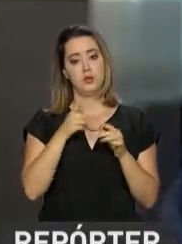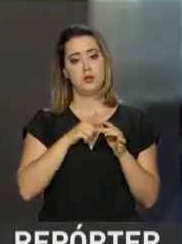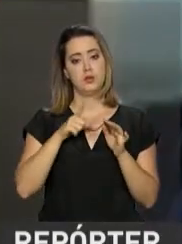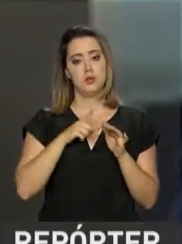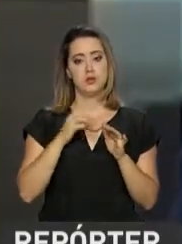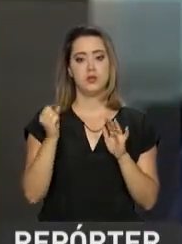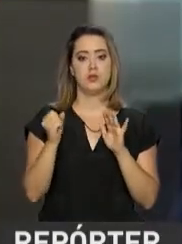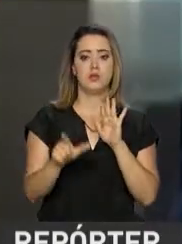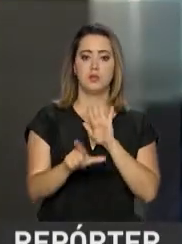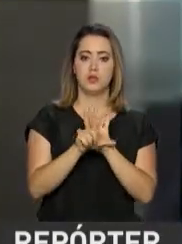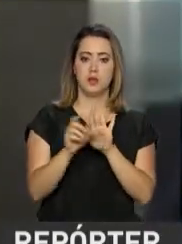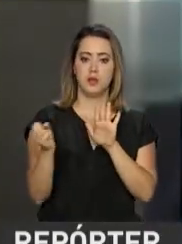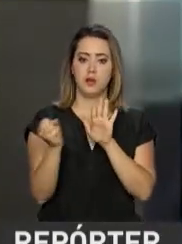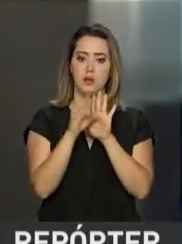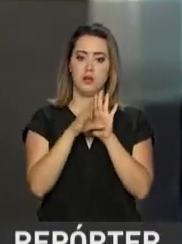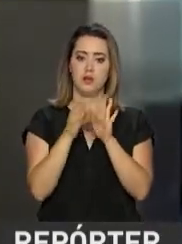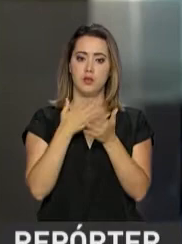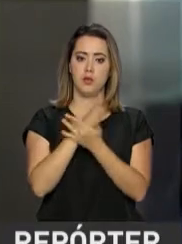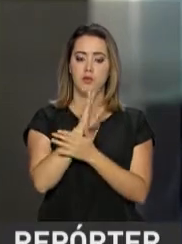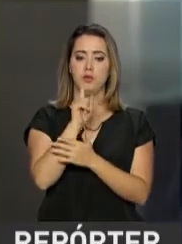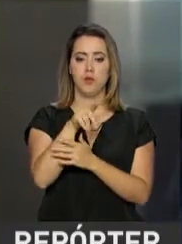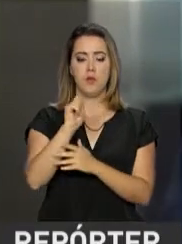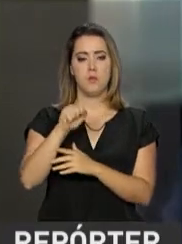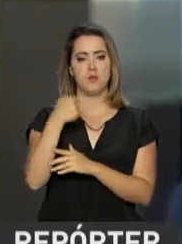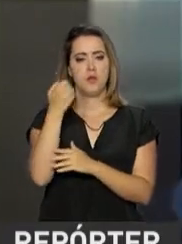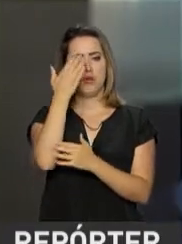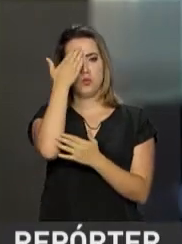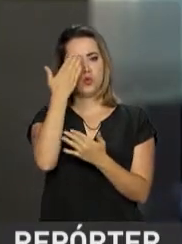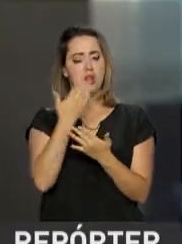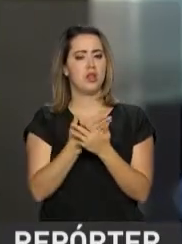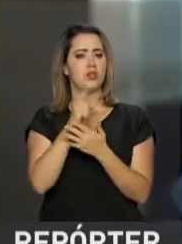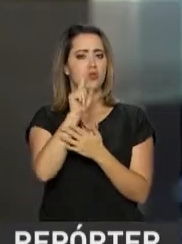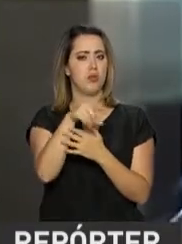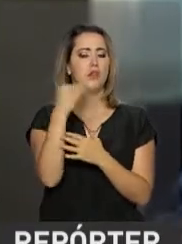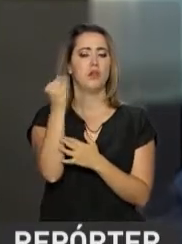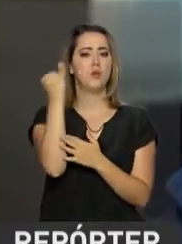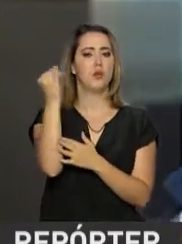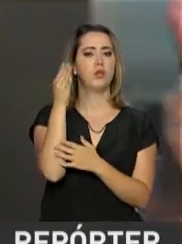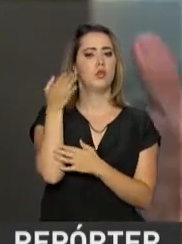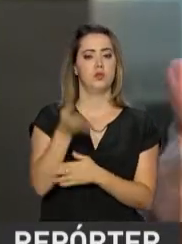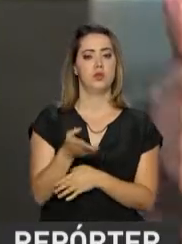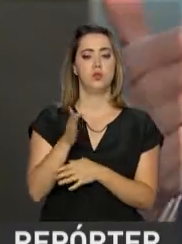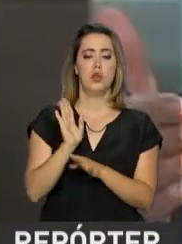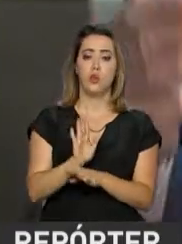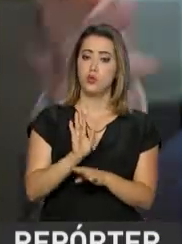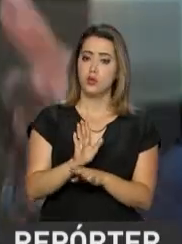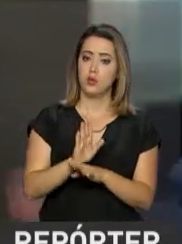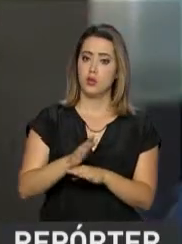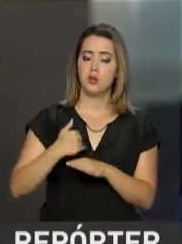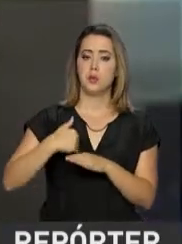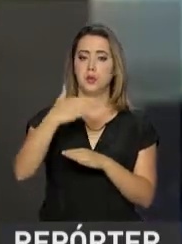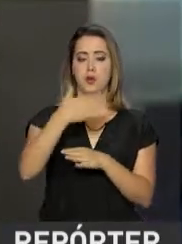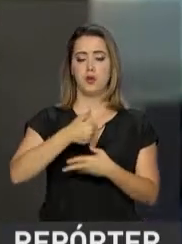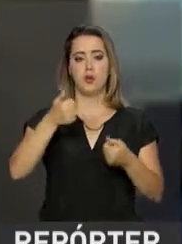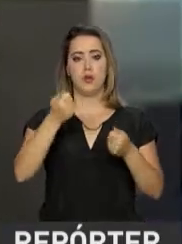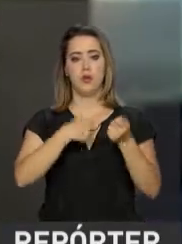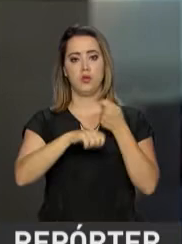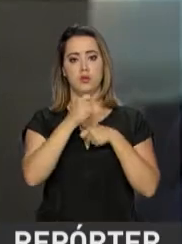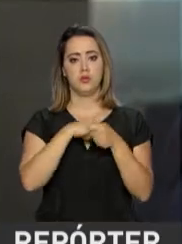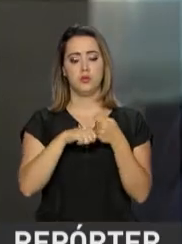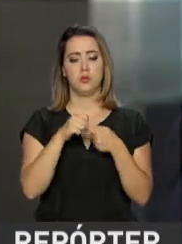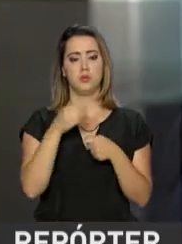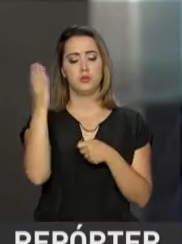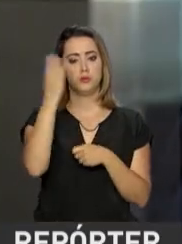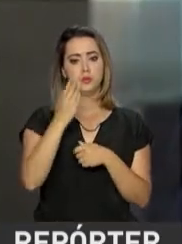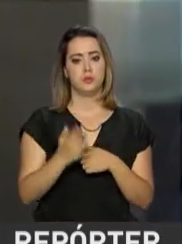vai falar dessa aprovada é um sinalizador importante de confiança que certamente ajudaria muito a trajetória de recuperação da